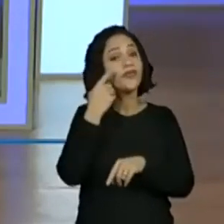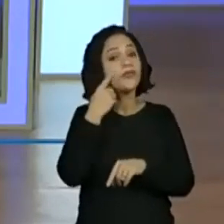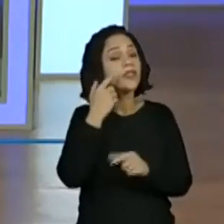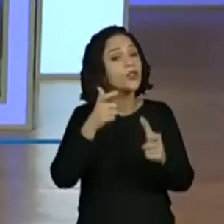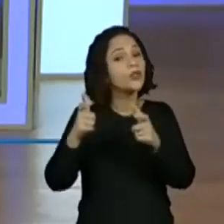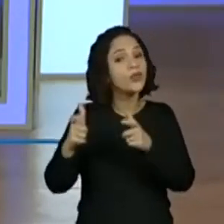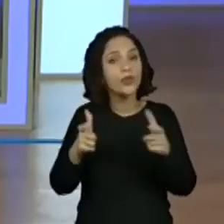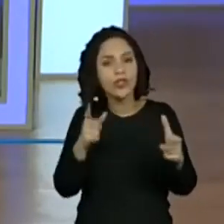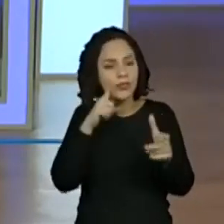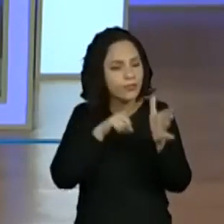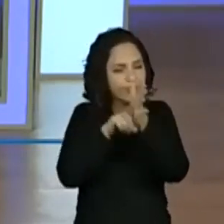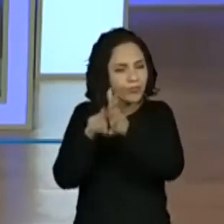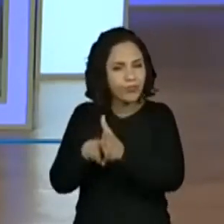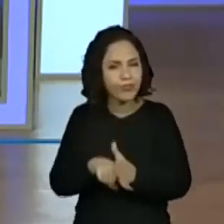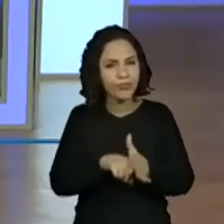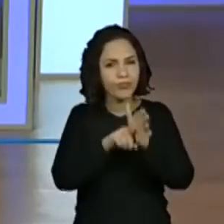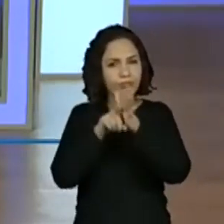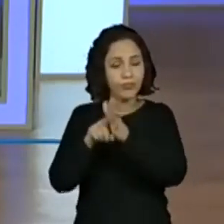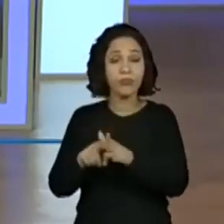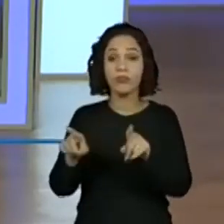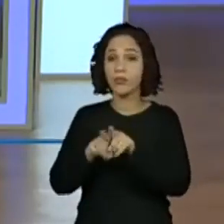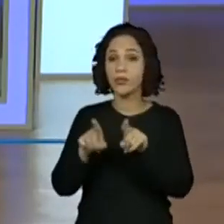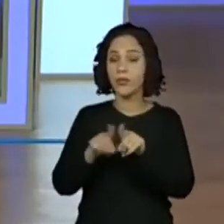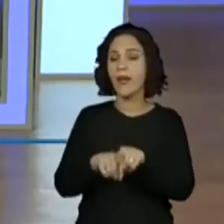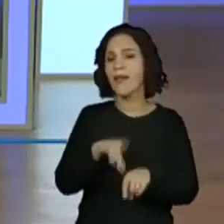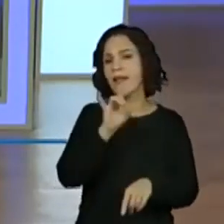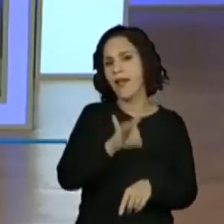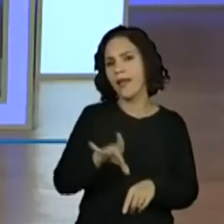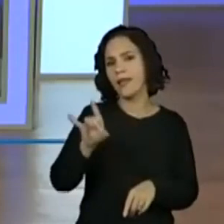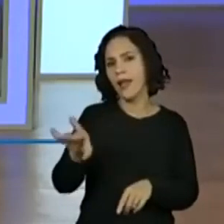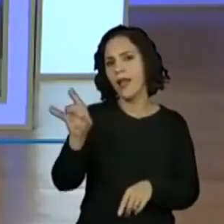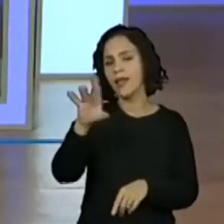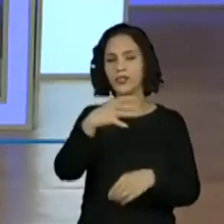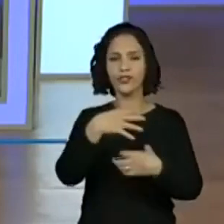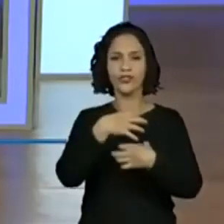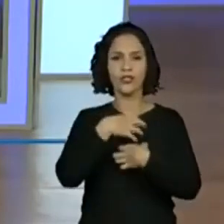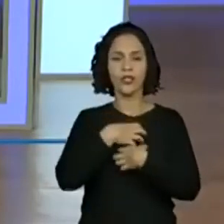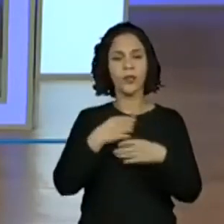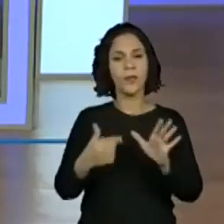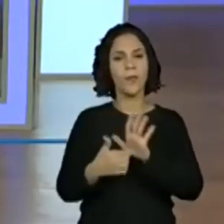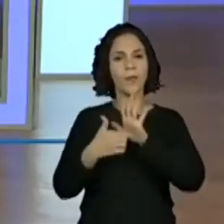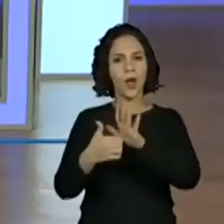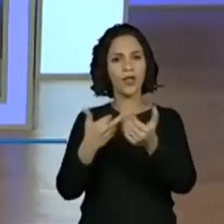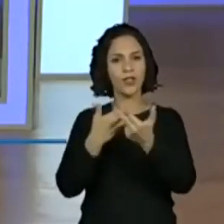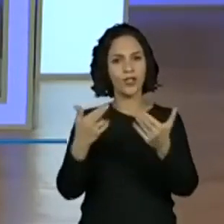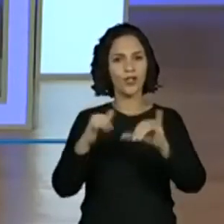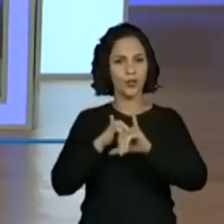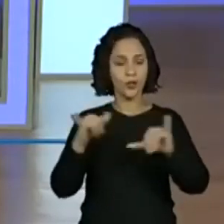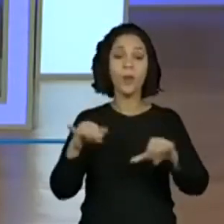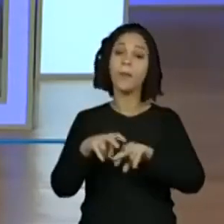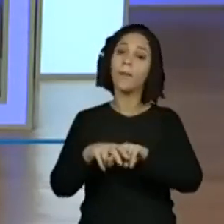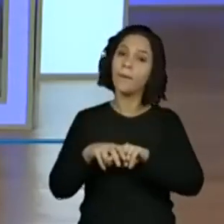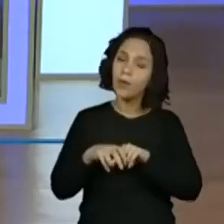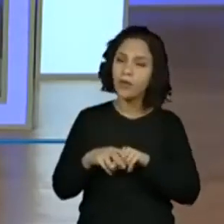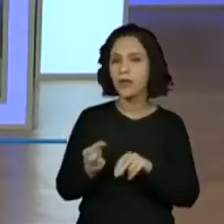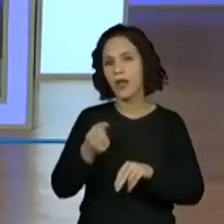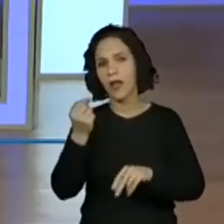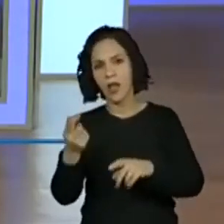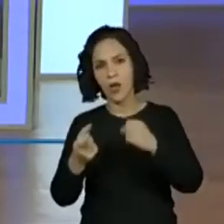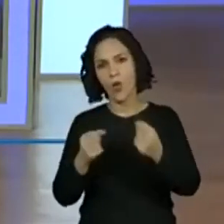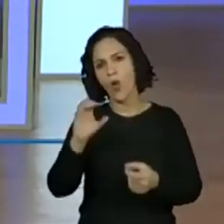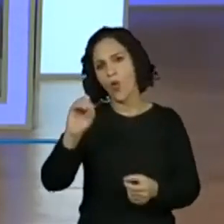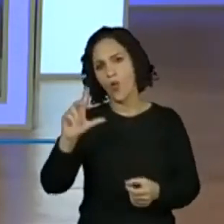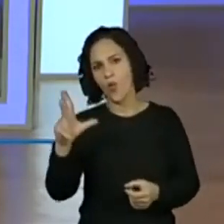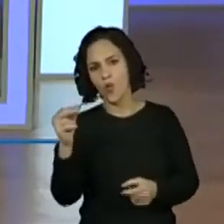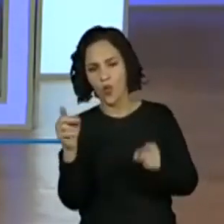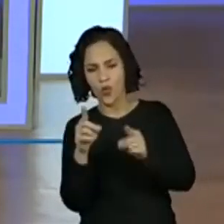a fonte, a gente sempre tem que estar ali, e cada veículo tem ali uma maneira de transmitir a sua notícia, e por isso, algumas têm o olho,